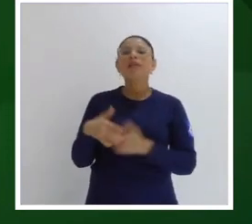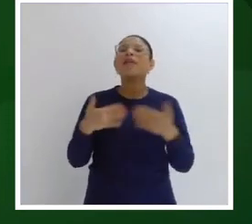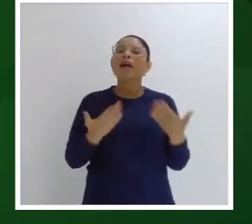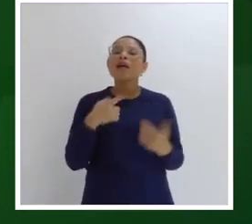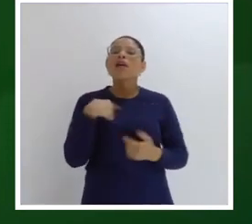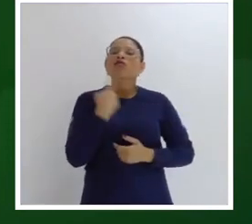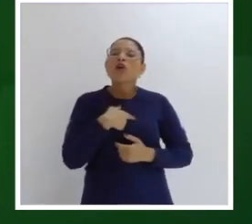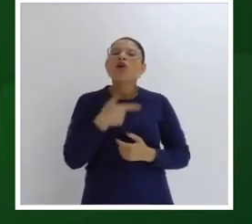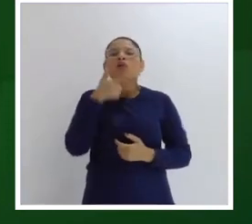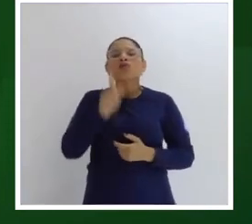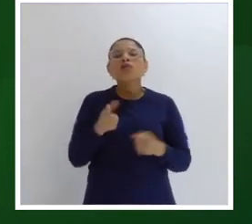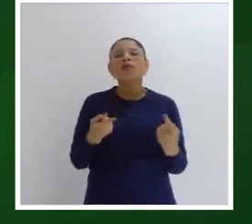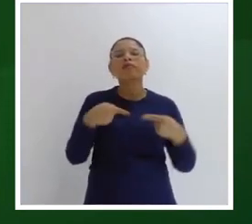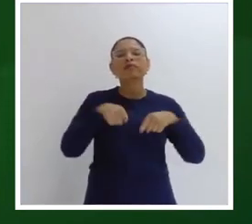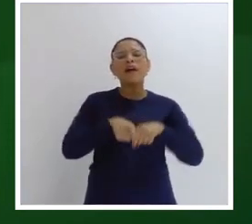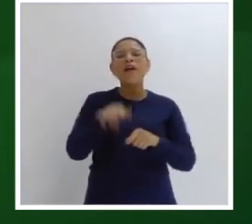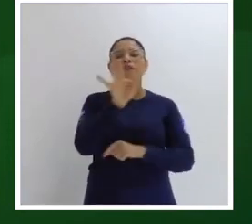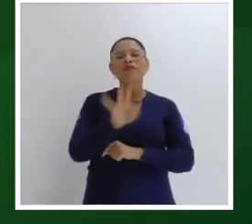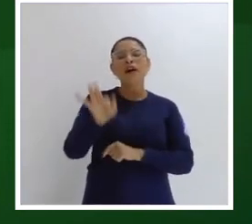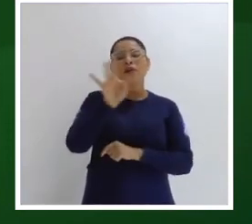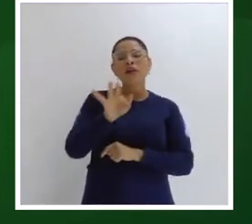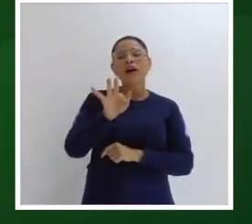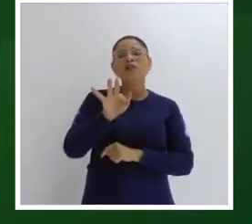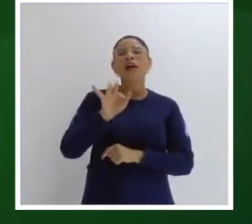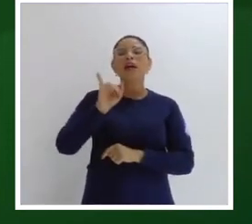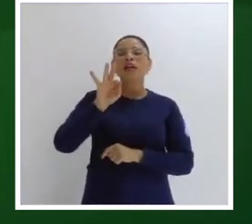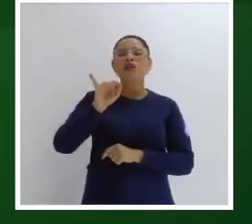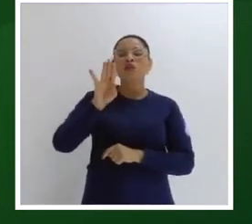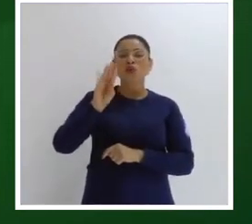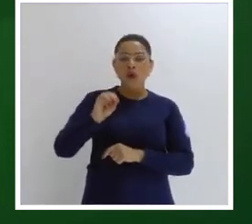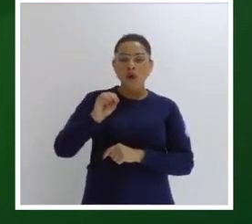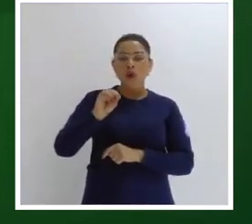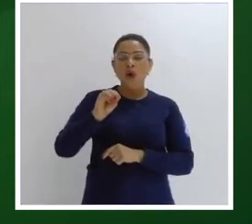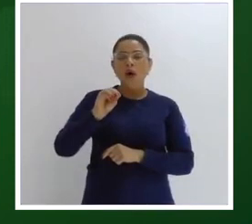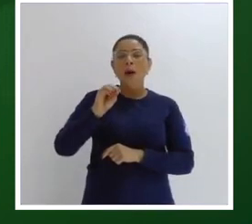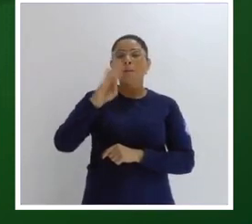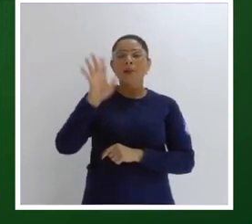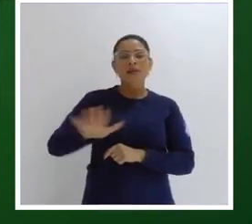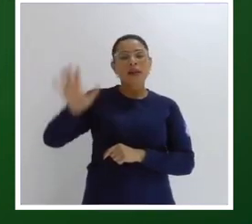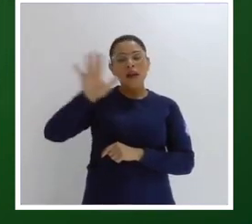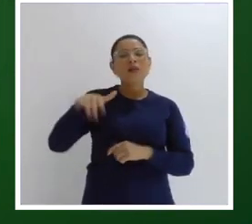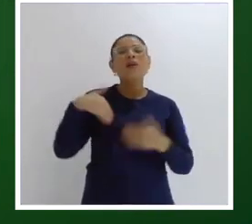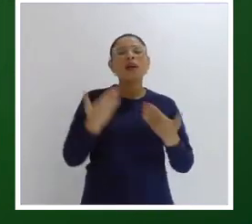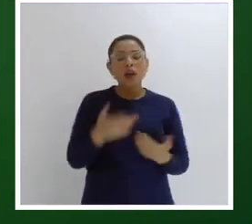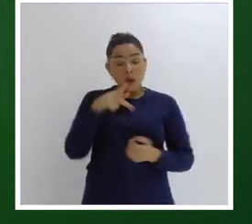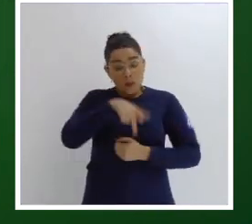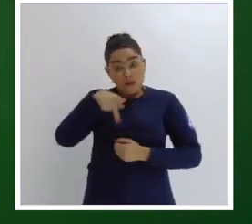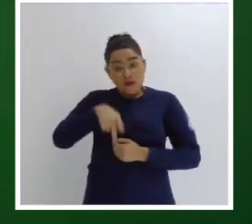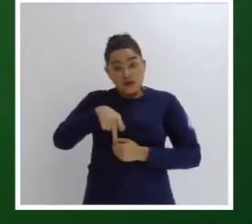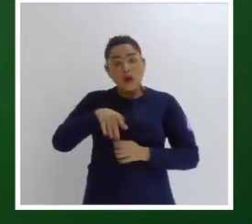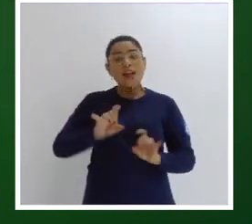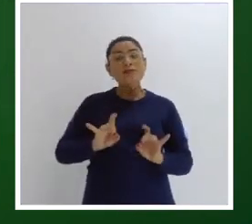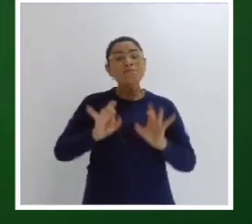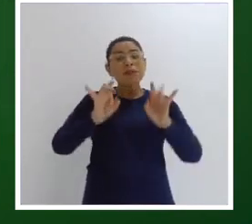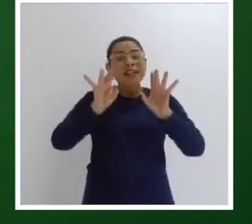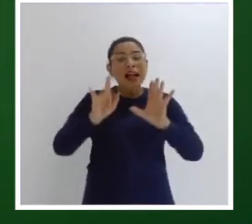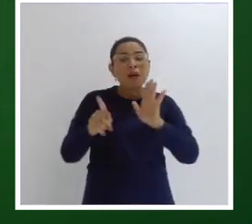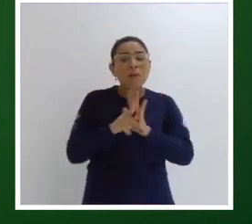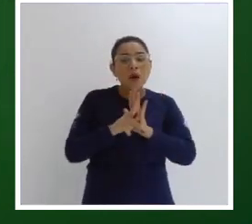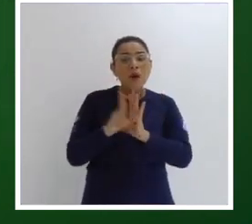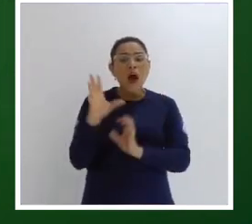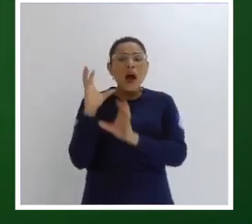época com a faculdade Ítalo brasileiro e um professor especialista em descalculia